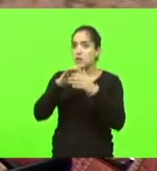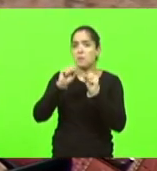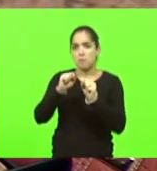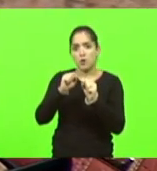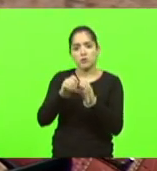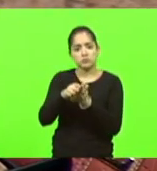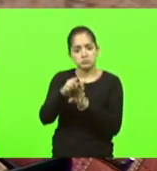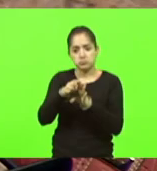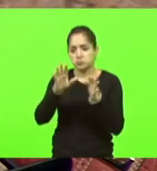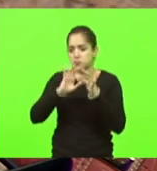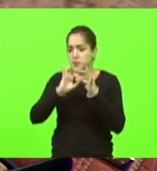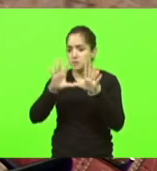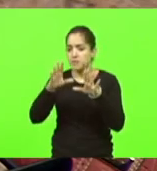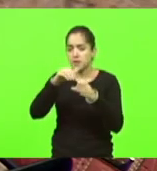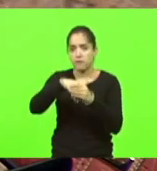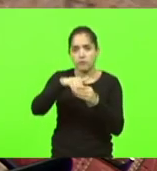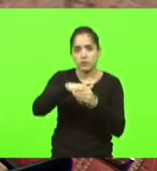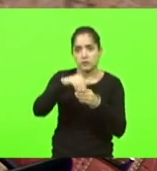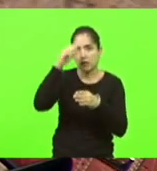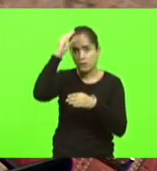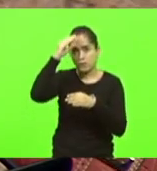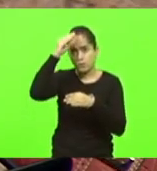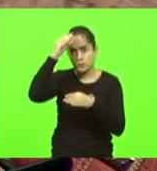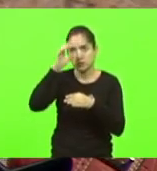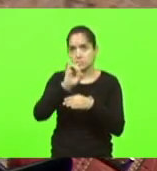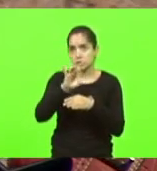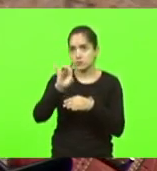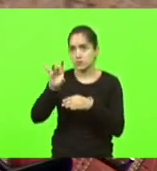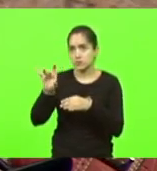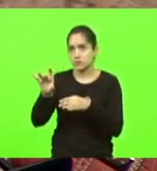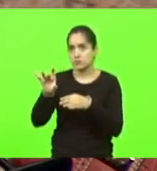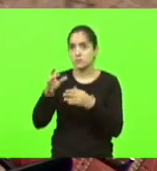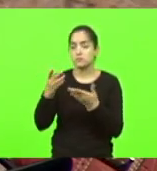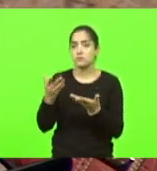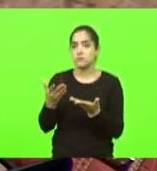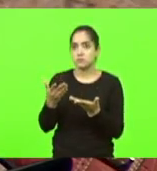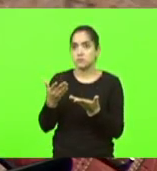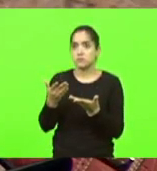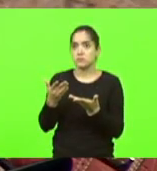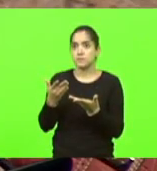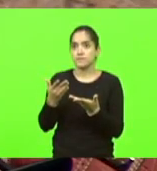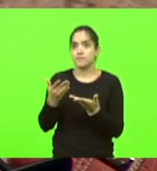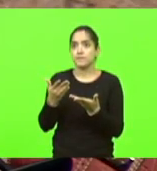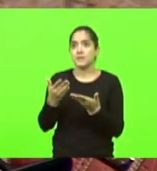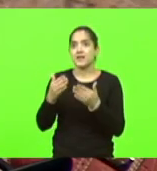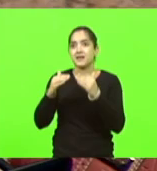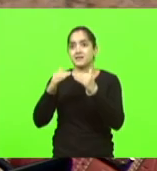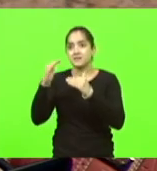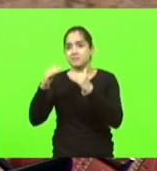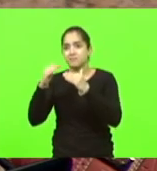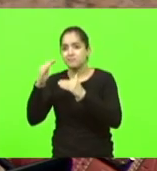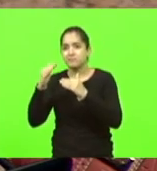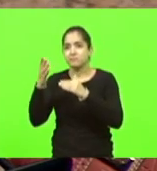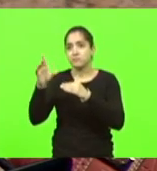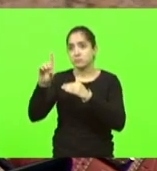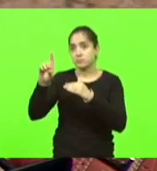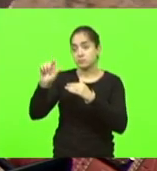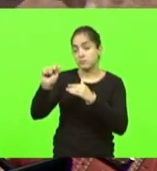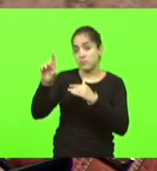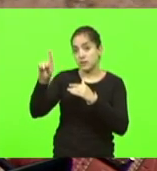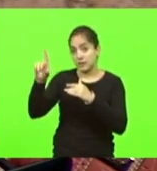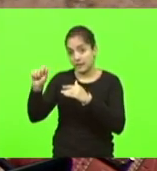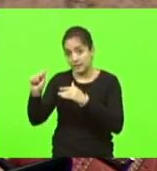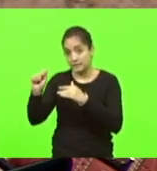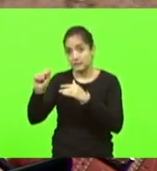bancada para cada um votar de acordo com a sua consciência ótimo muito bom eu tenho muitas discordâncias com a deputada Acho que nenhum projeto